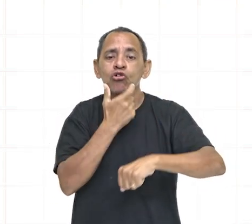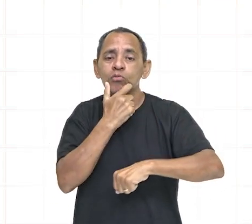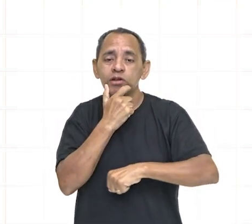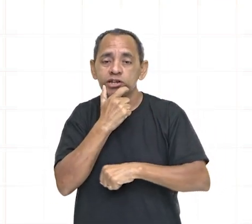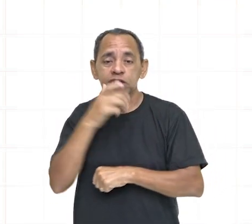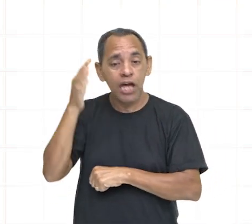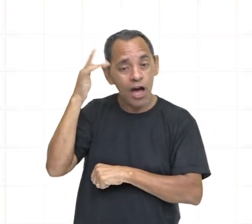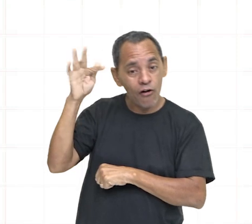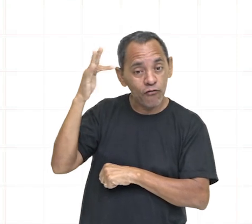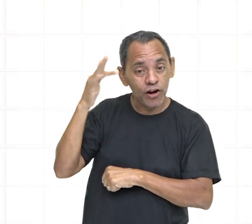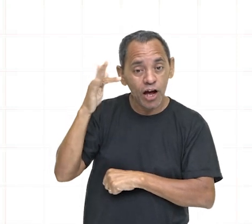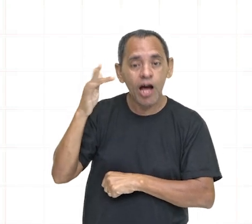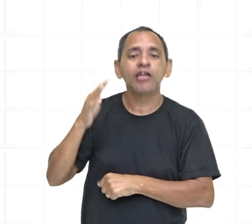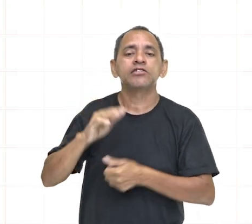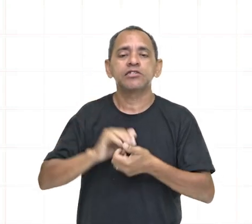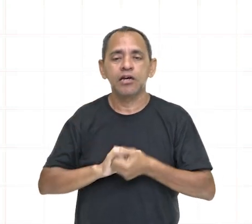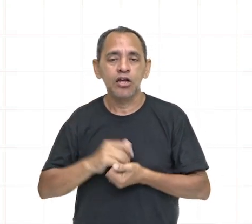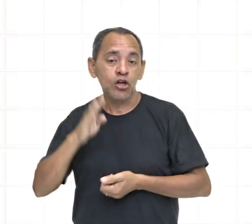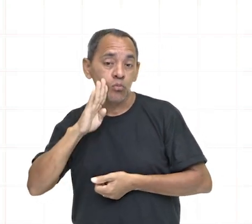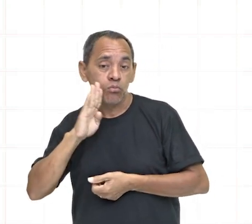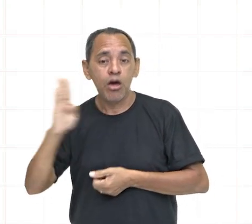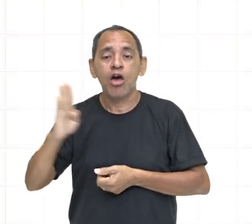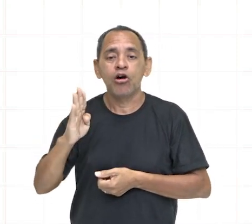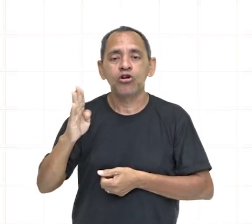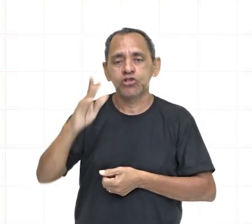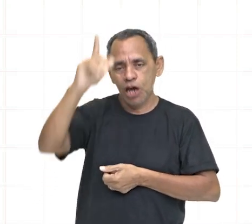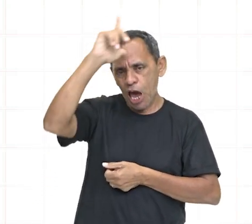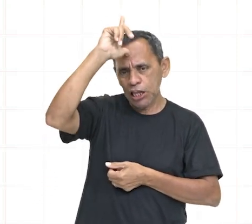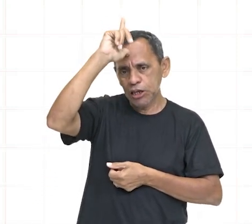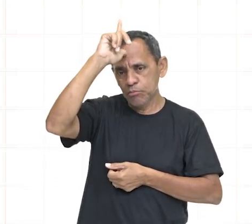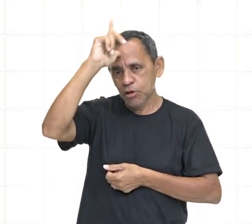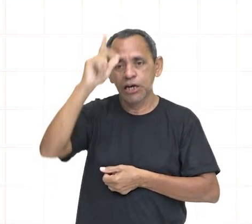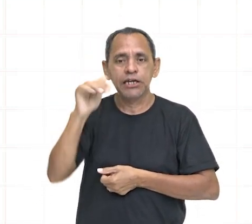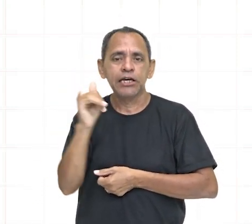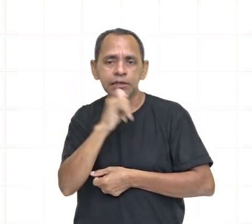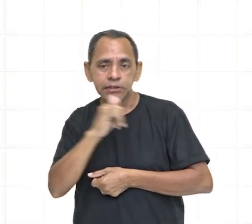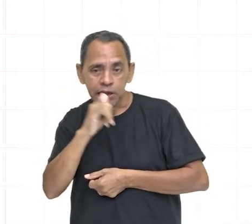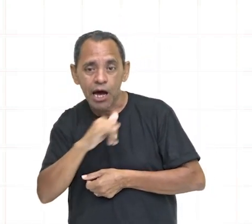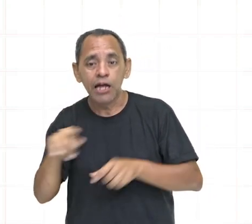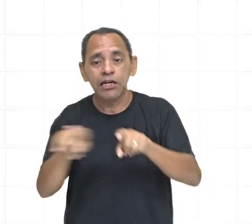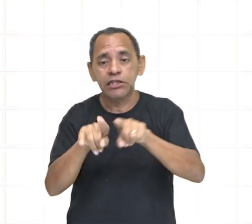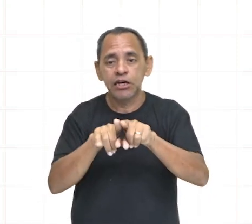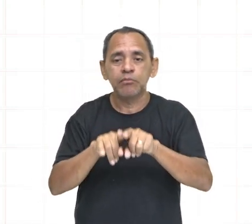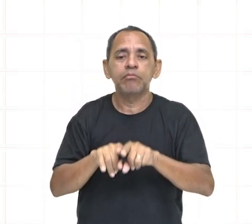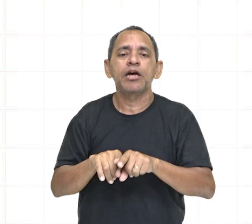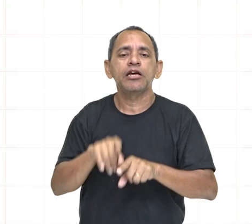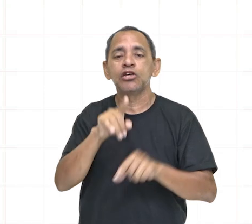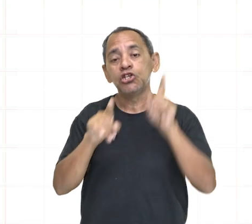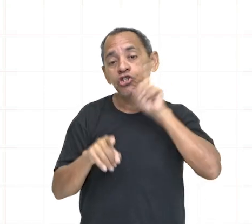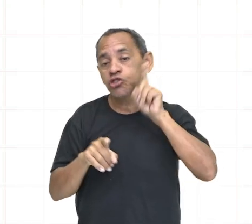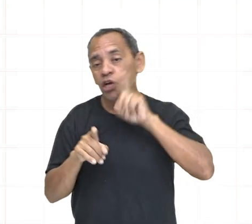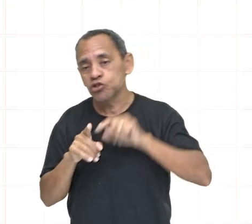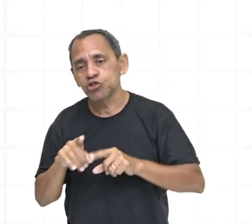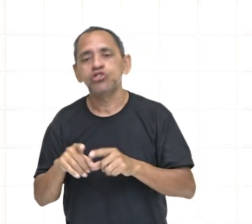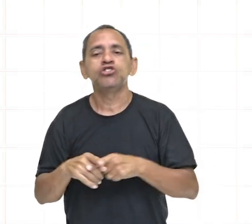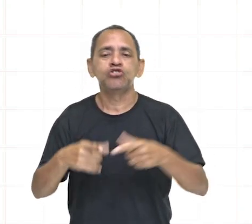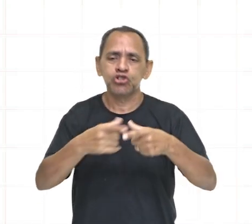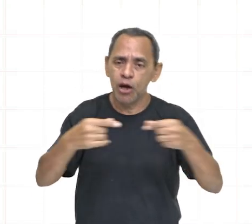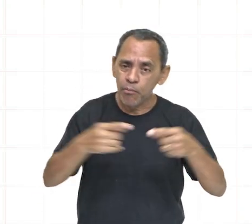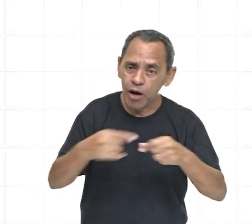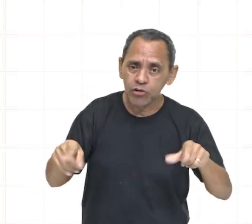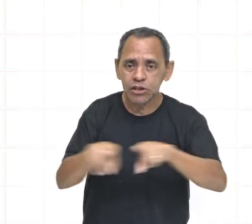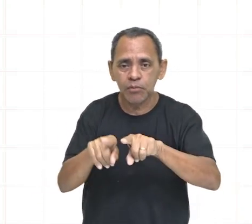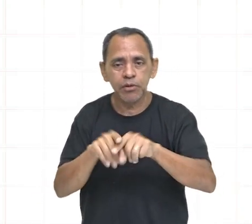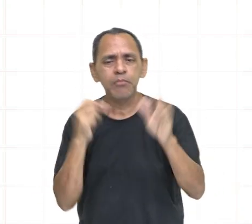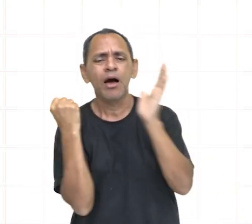Bélgica, Holanda, Alemanha, Itália, Estados Unidos e Japão passaram por esse processo que ficou marcado por uma